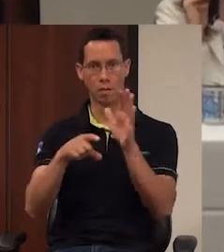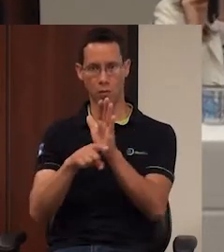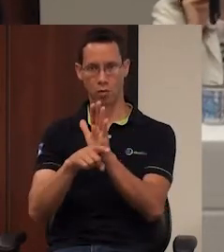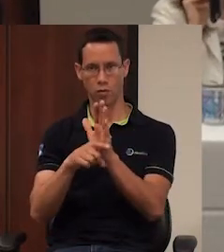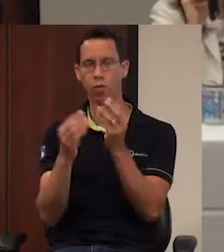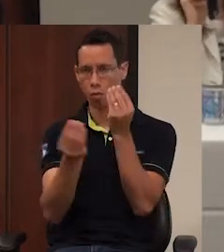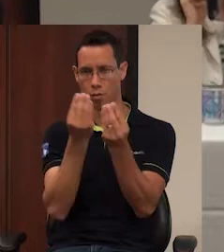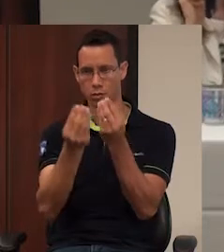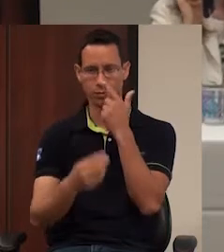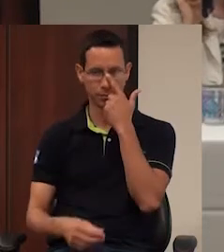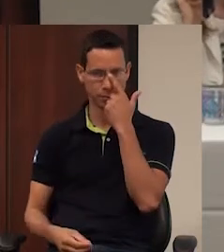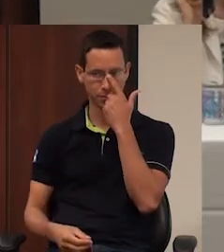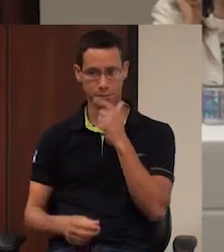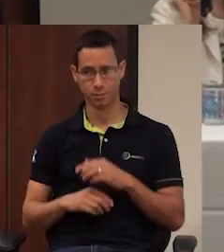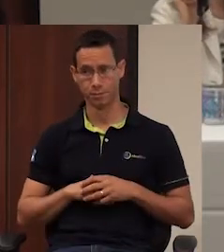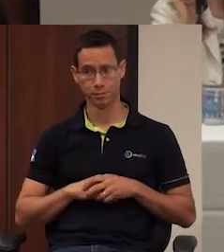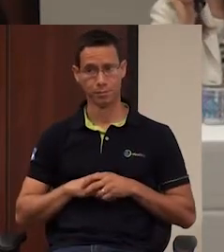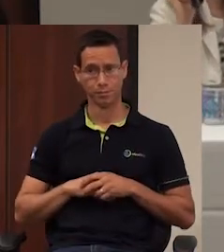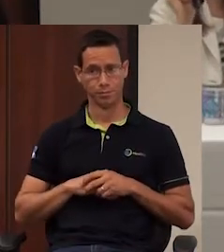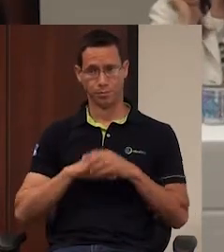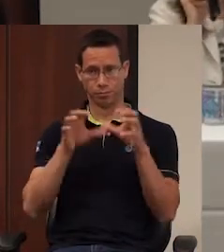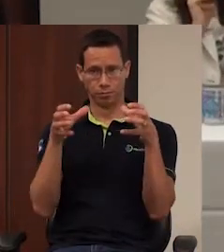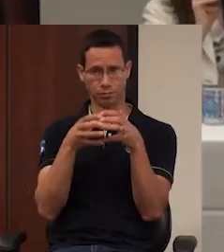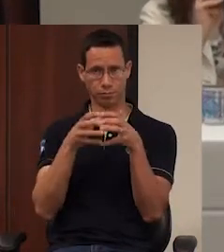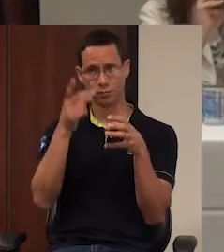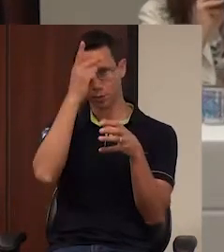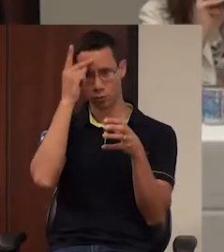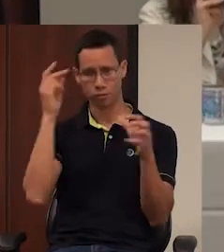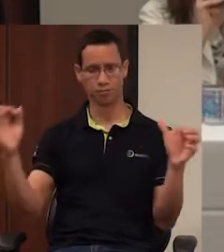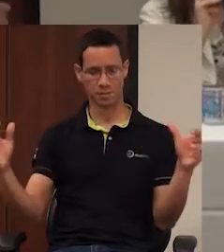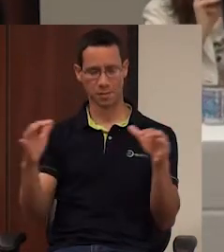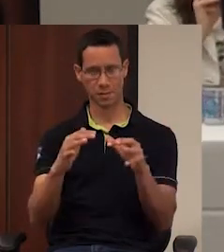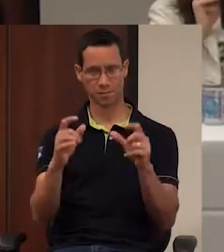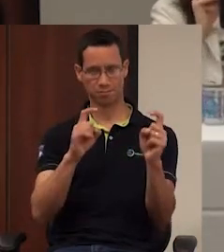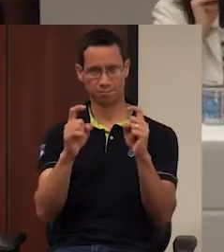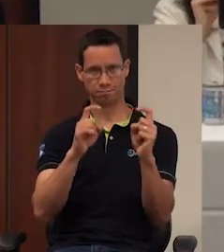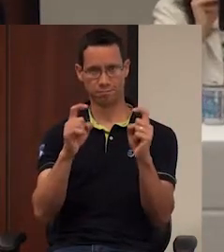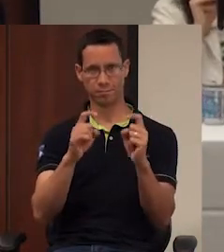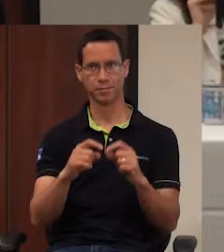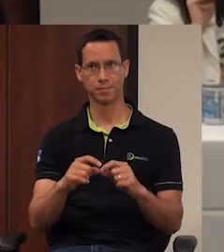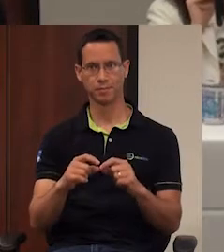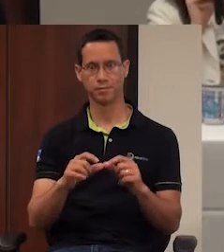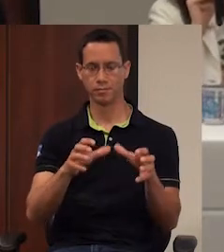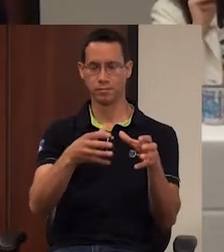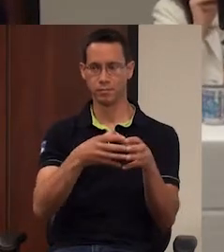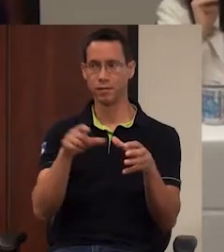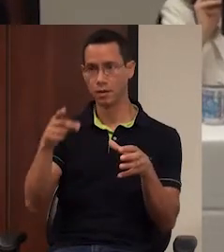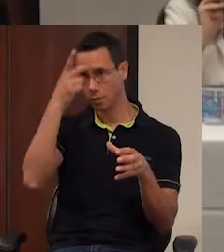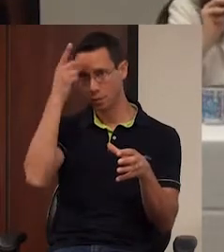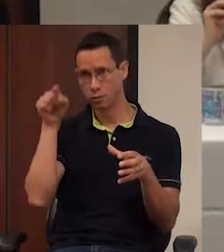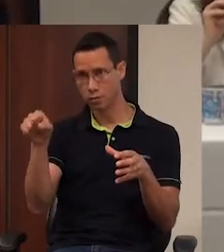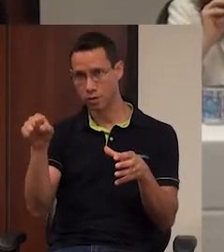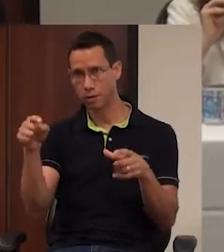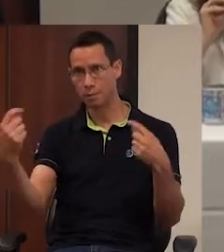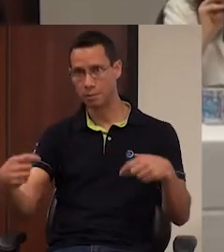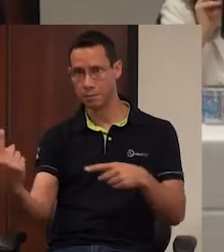é que funciona isso? É um grupo de pessoas que se reúne para prover apoio para aquela pessoa que precisa do